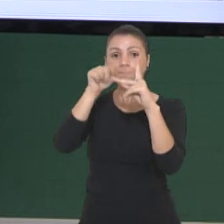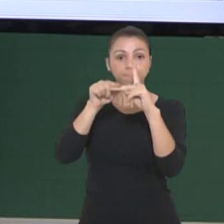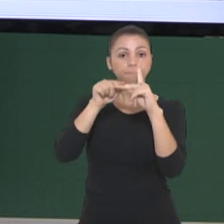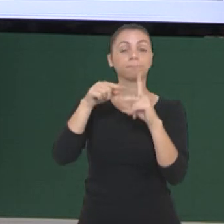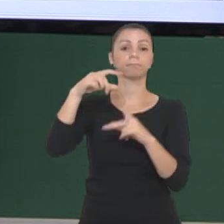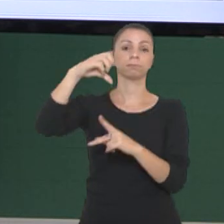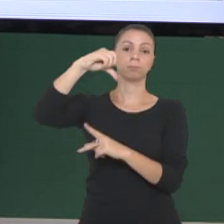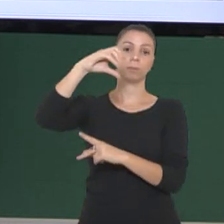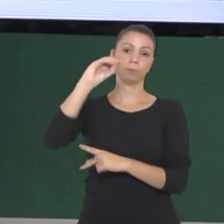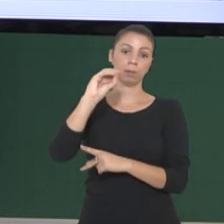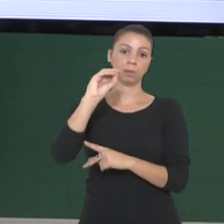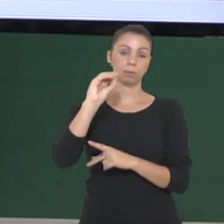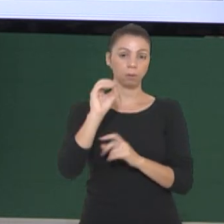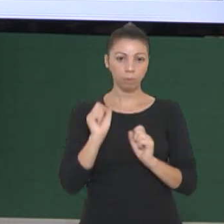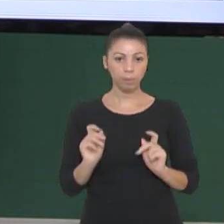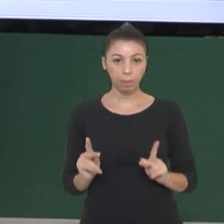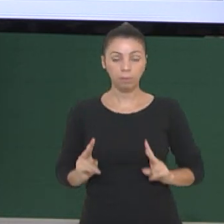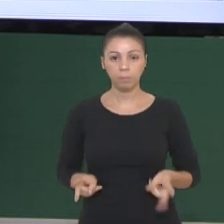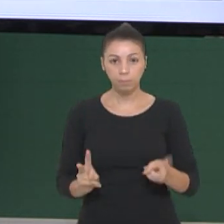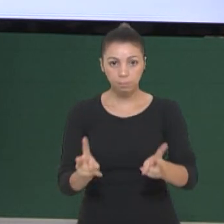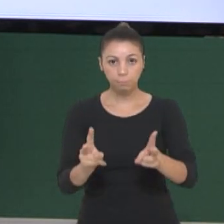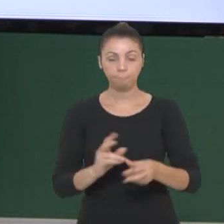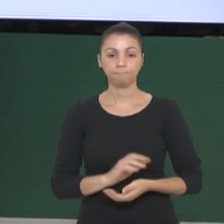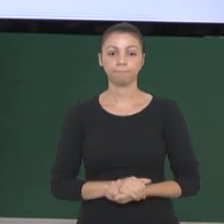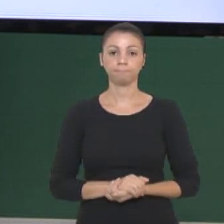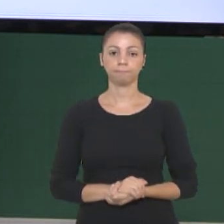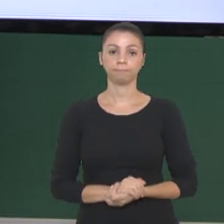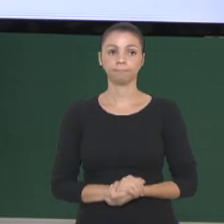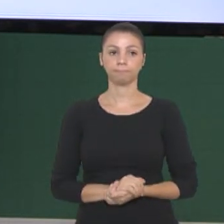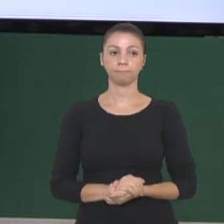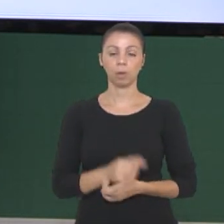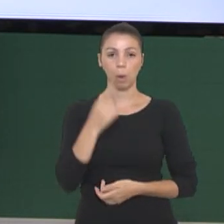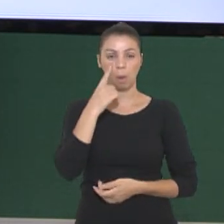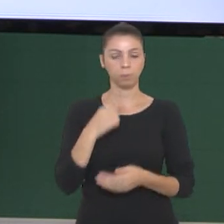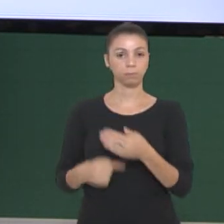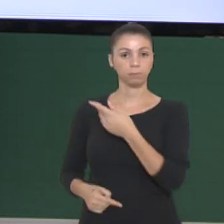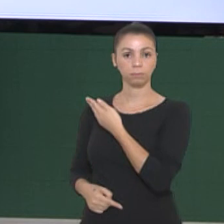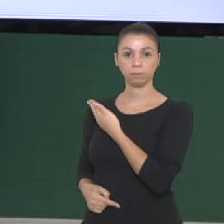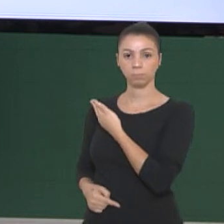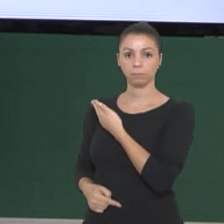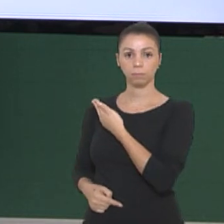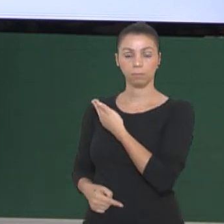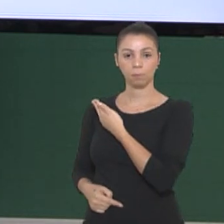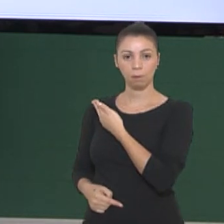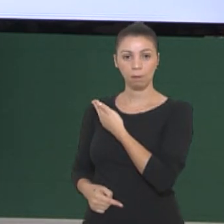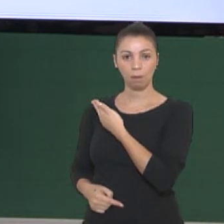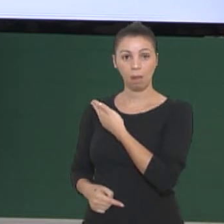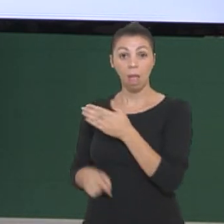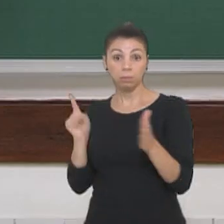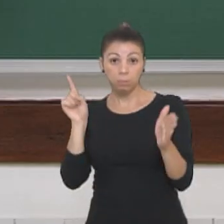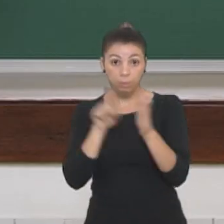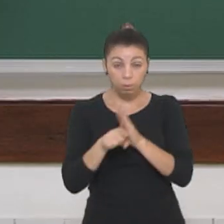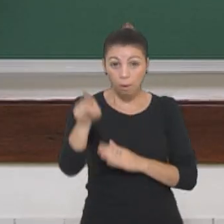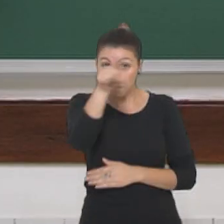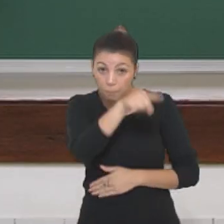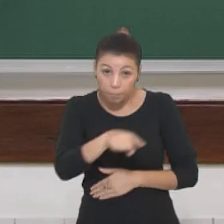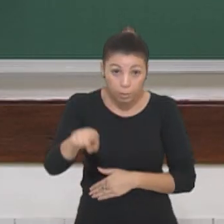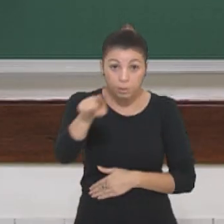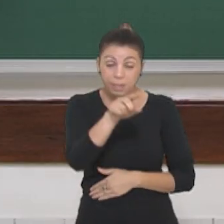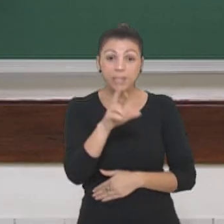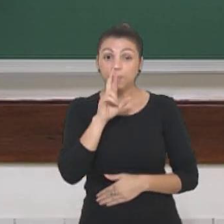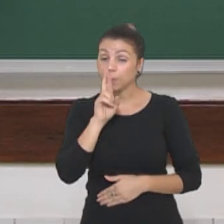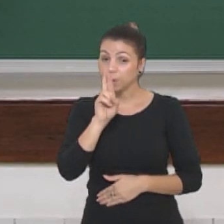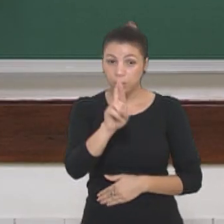Joia? Vamos continuar? Olha lá, esse quiz vocês vão responder. Então,